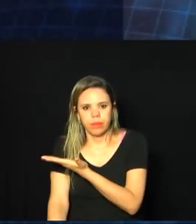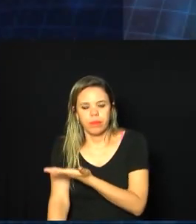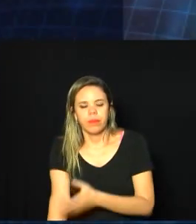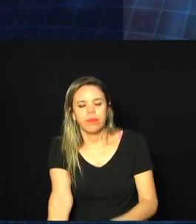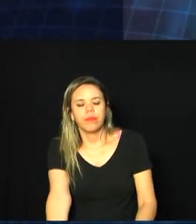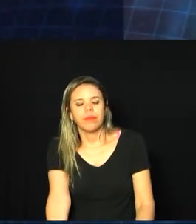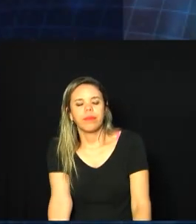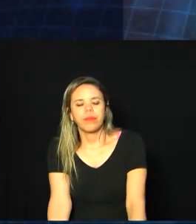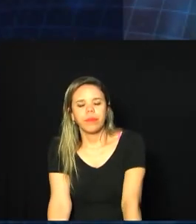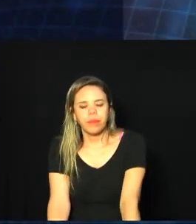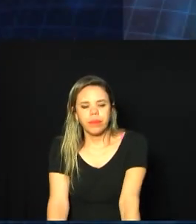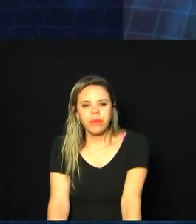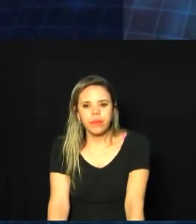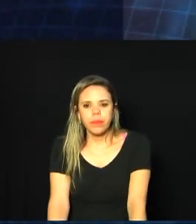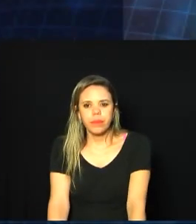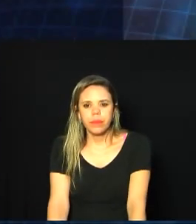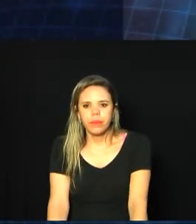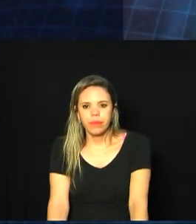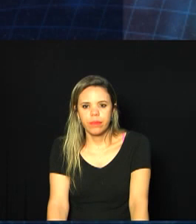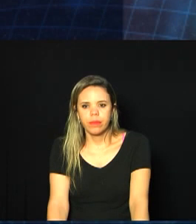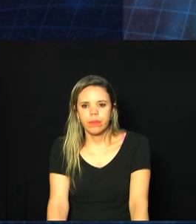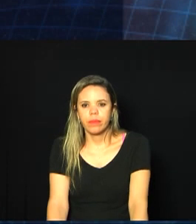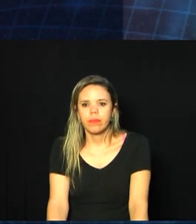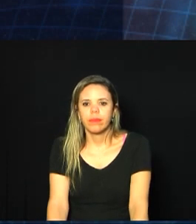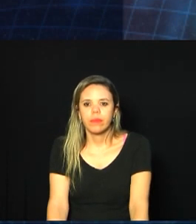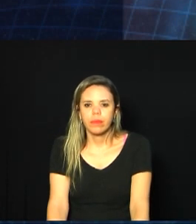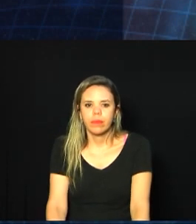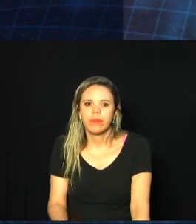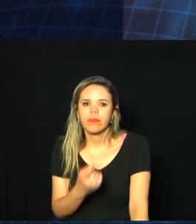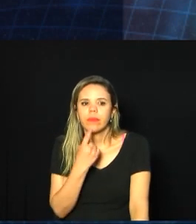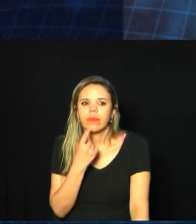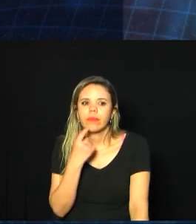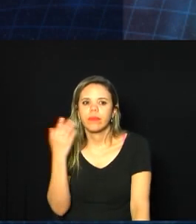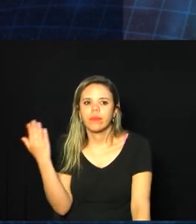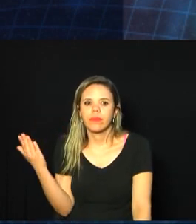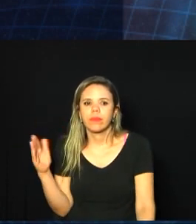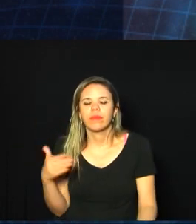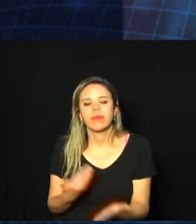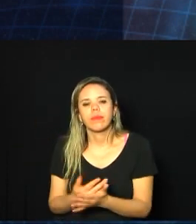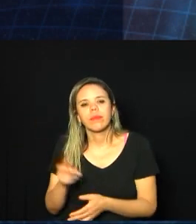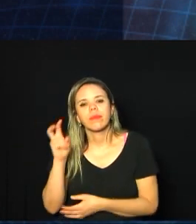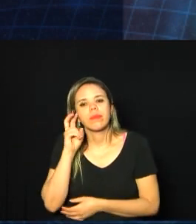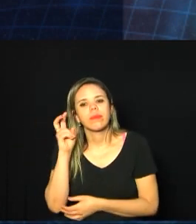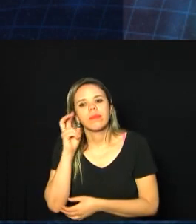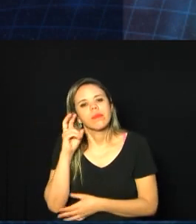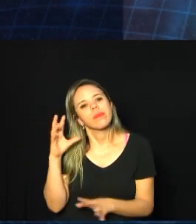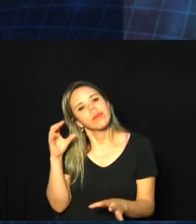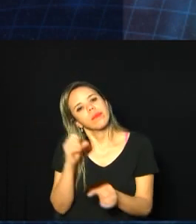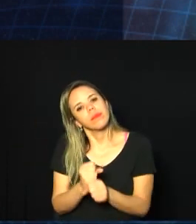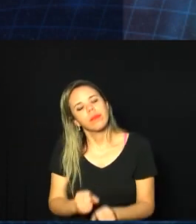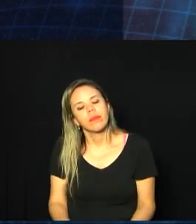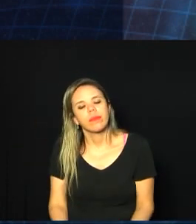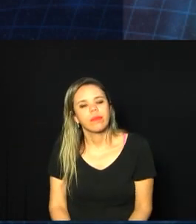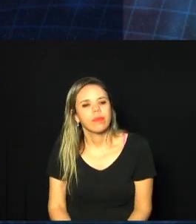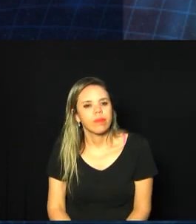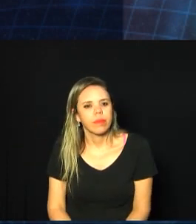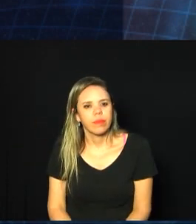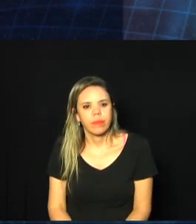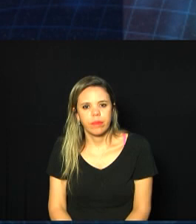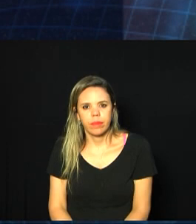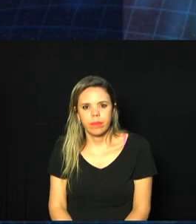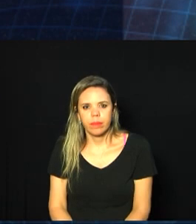388.353 casos confirmados desde o início da pandemia e Campinas, até esta quinta-feira, somava